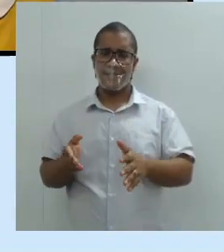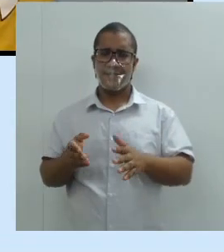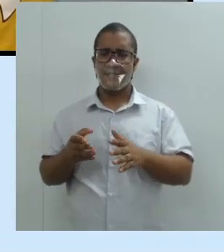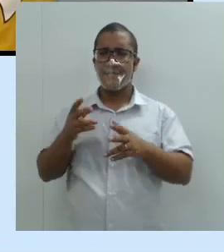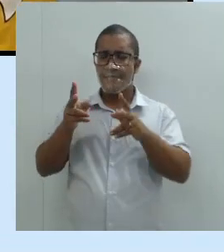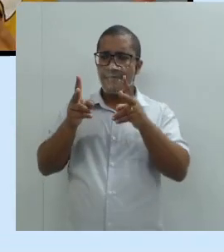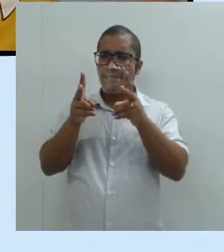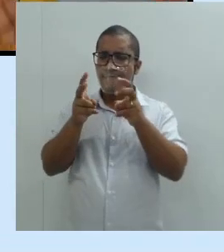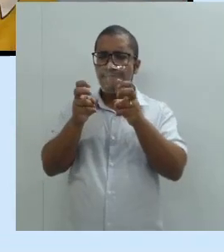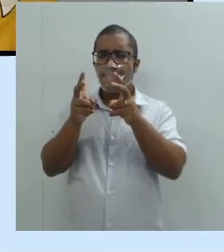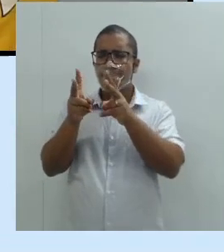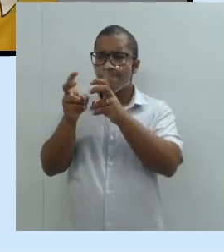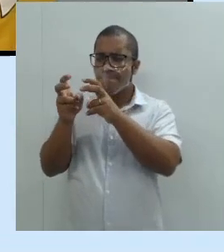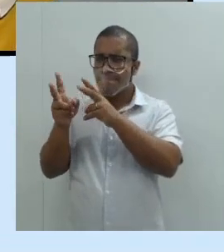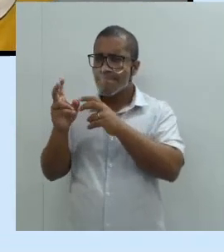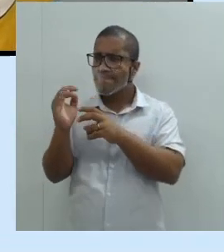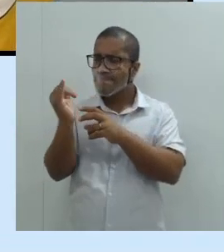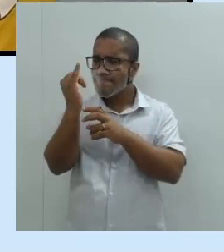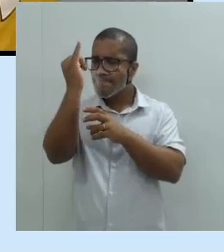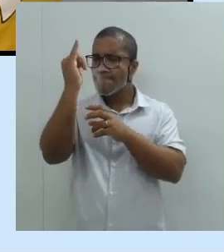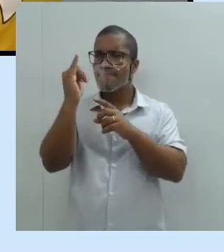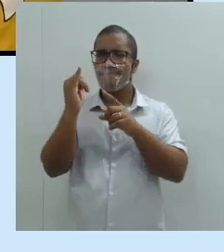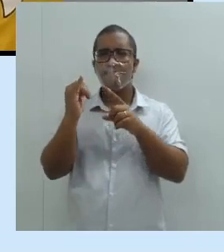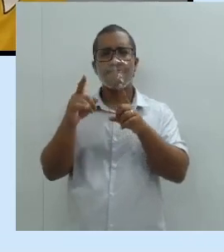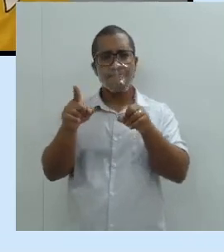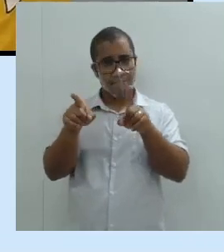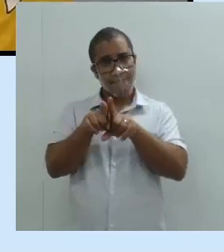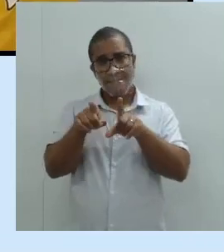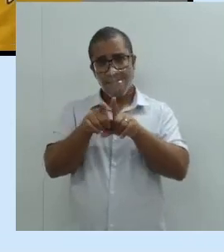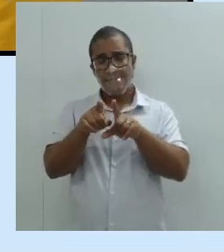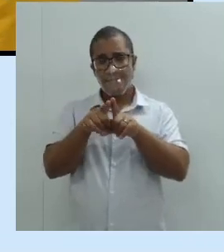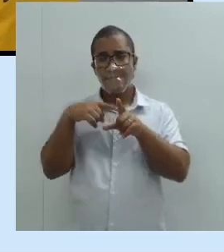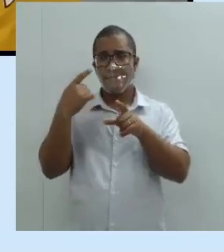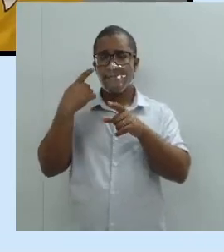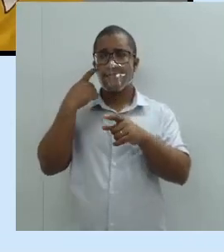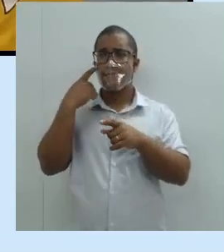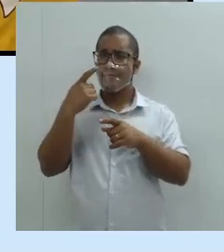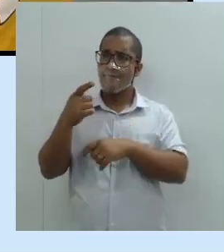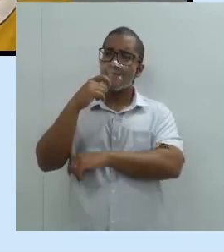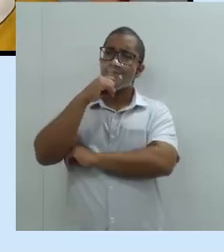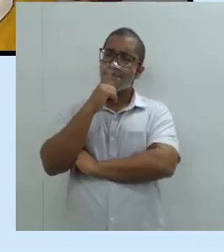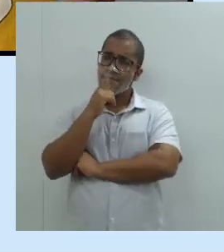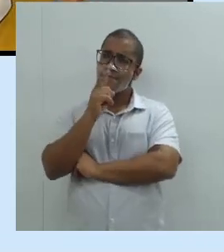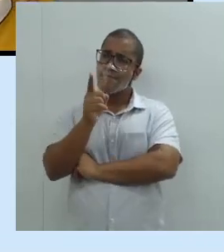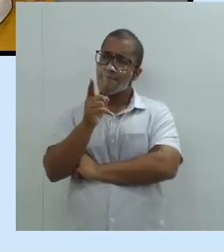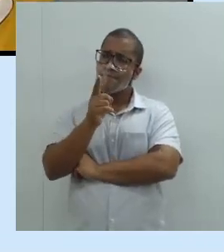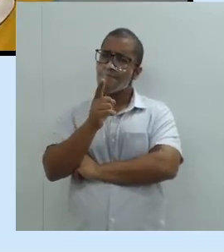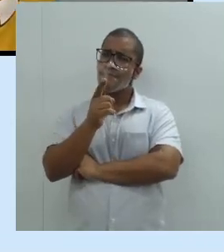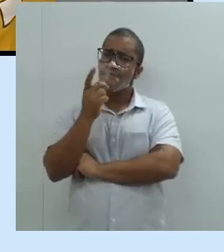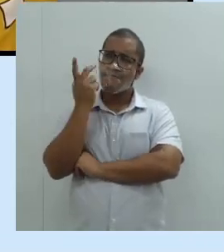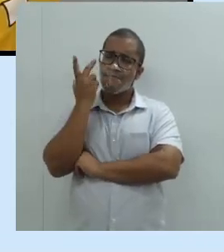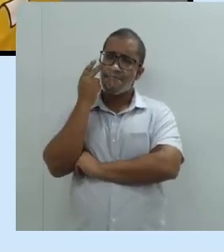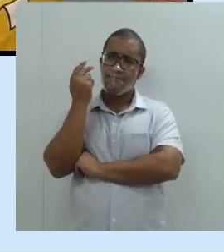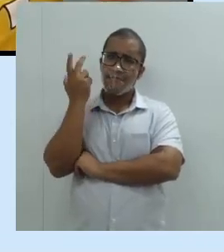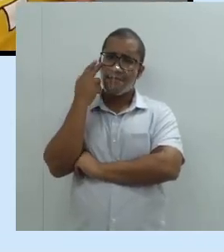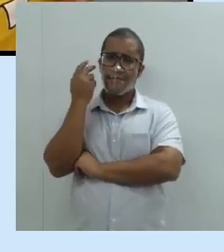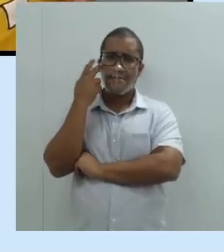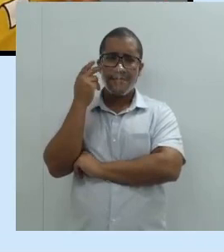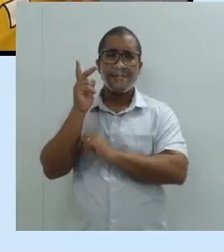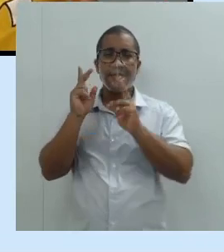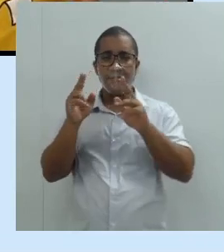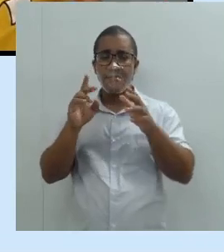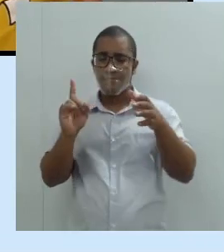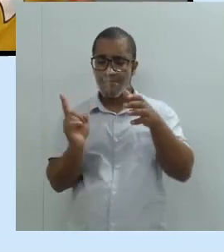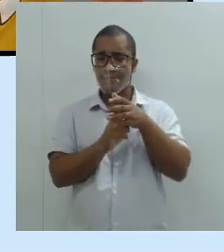a importância e, consequentemente, a gente olha para aquela cultura de forma tão natural que a gente já é inserido